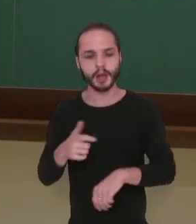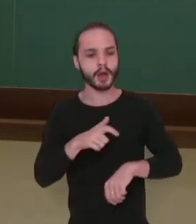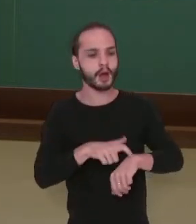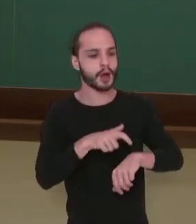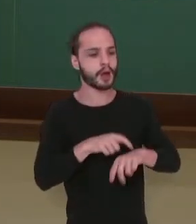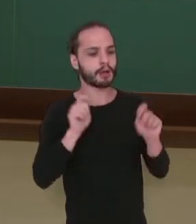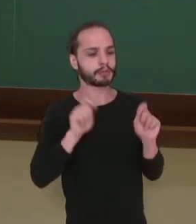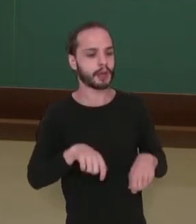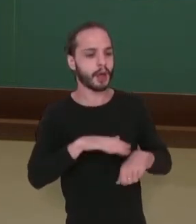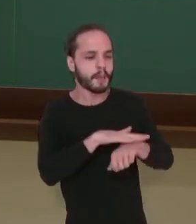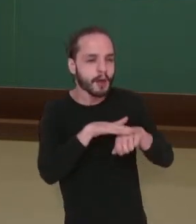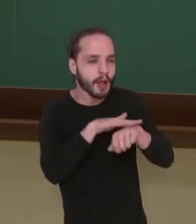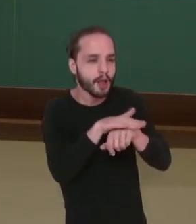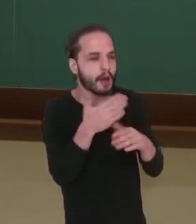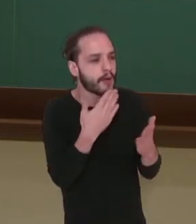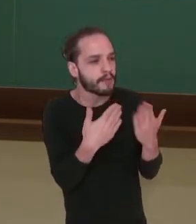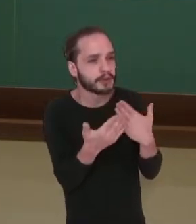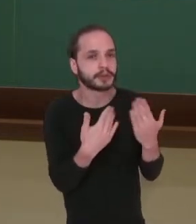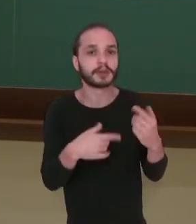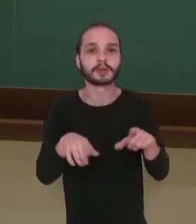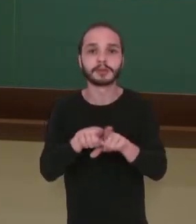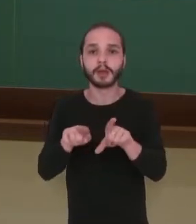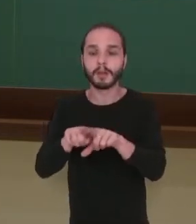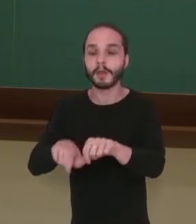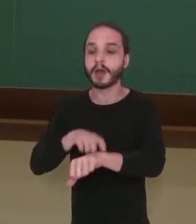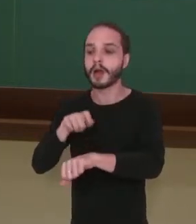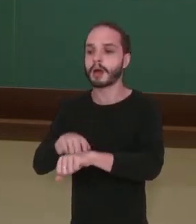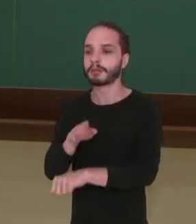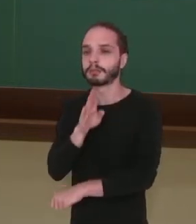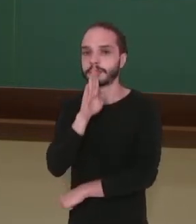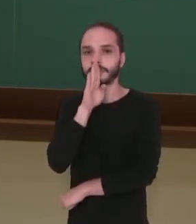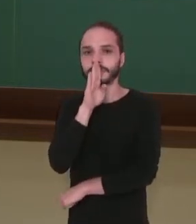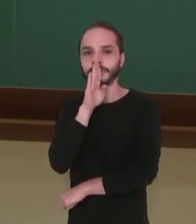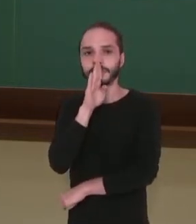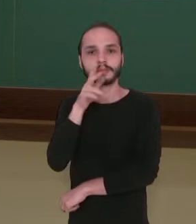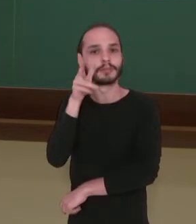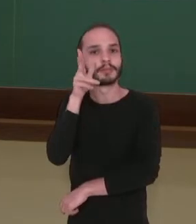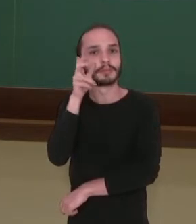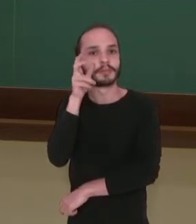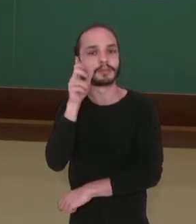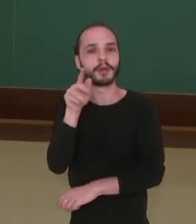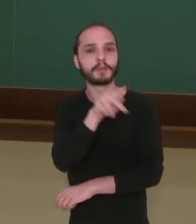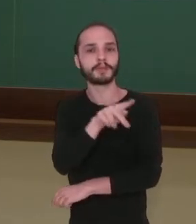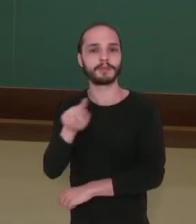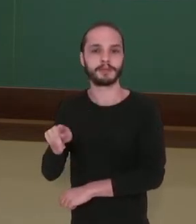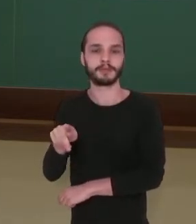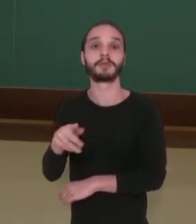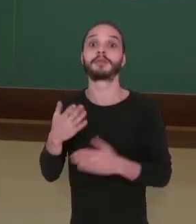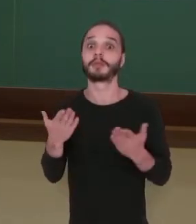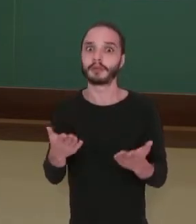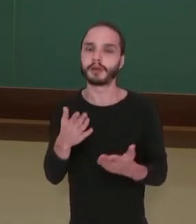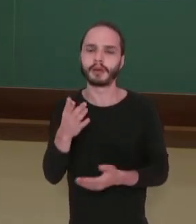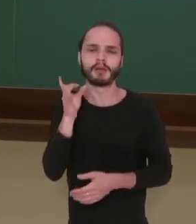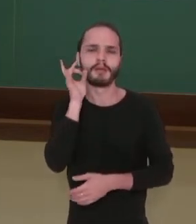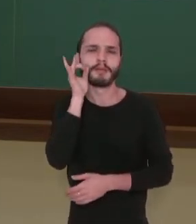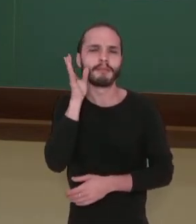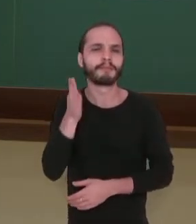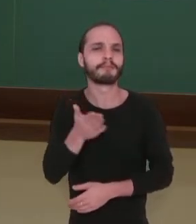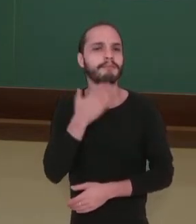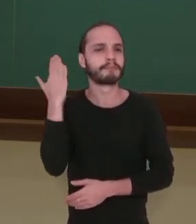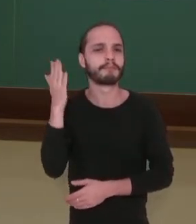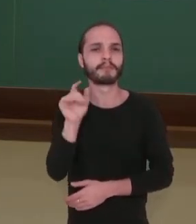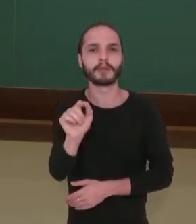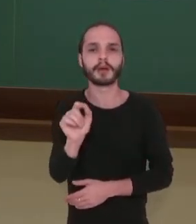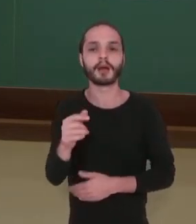mas saibam também a hora em que eles devem ficar em silêncio para ouvir o professor. Isso facilita muito